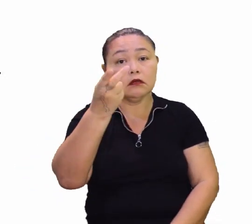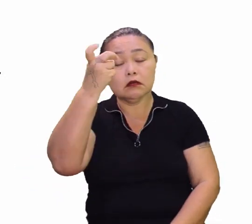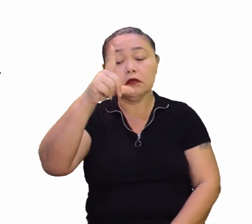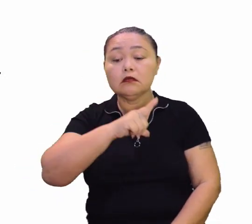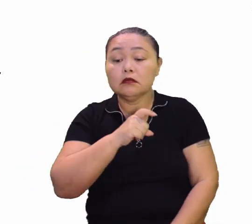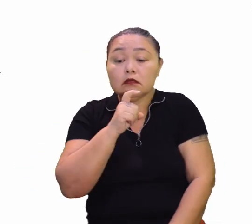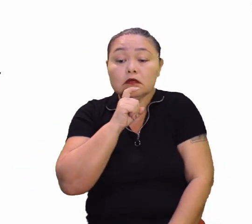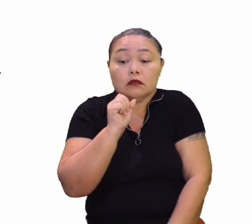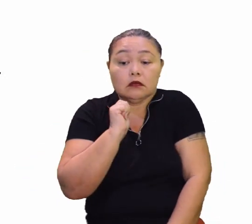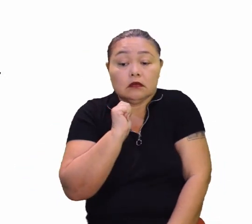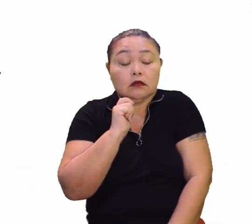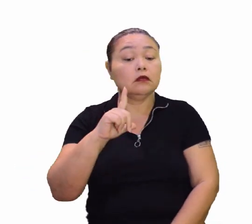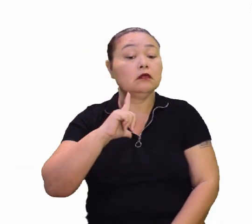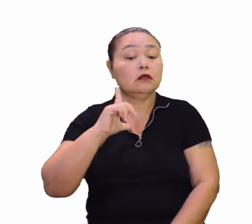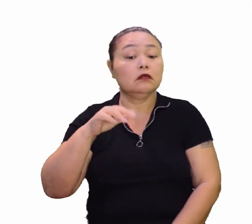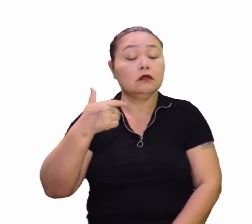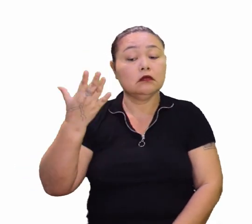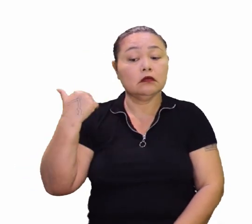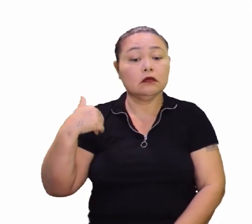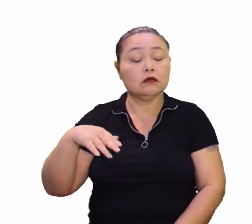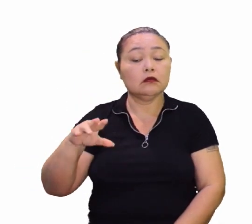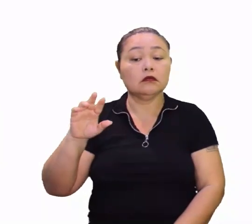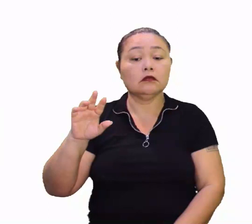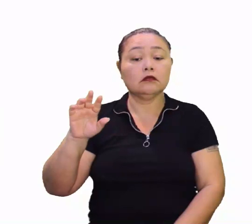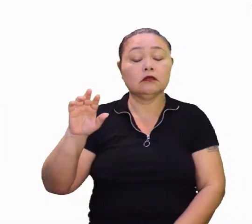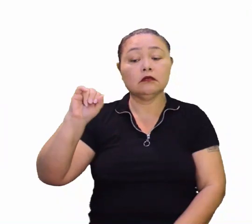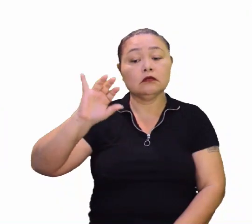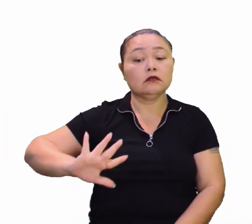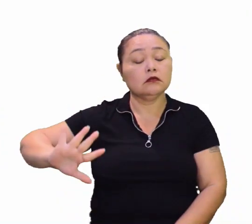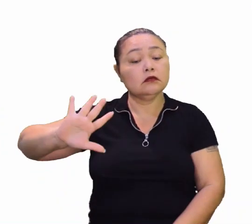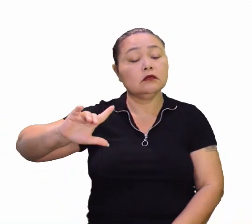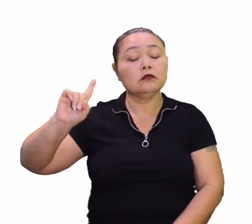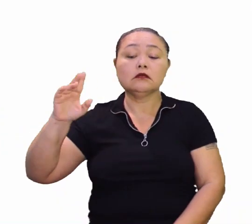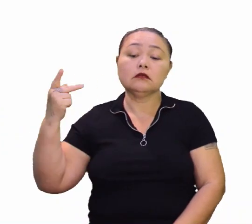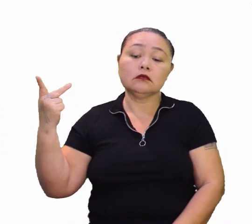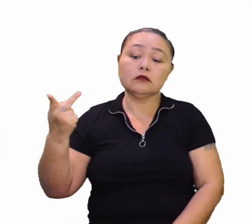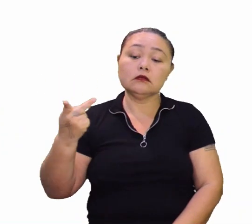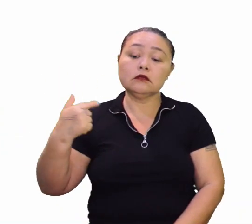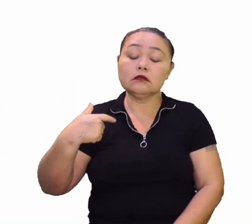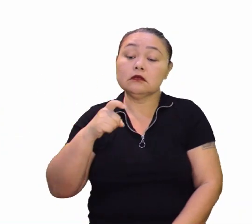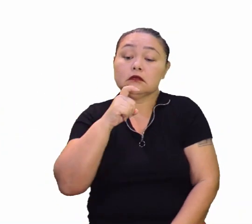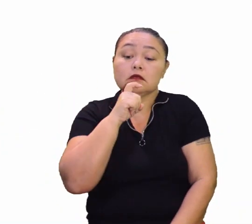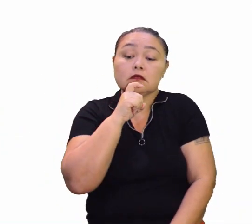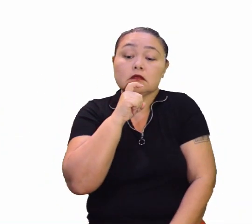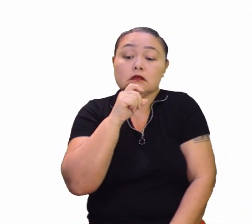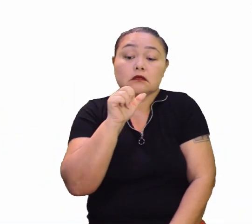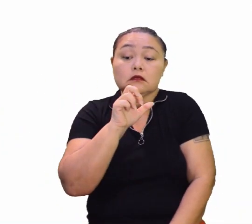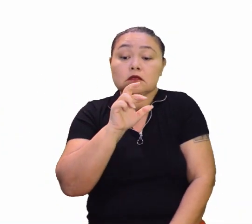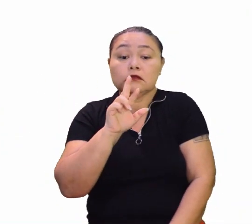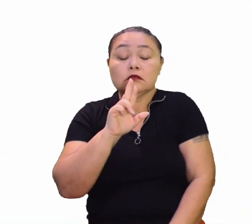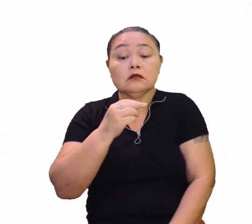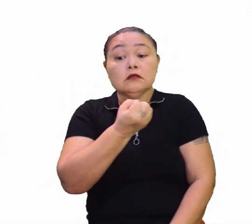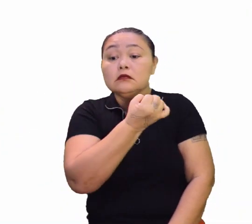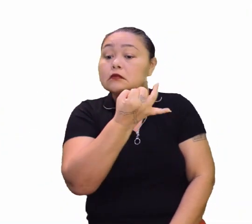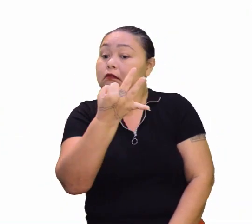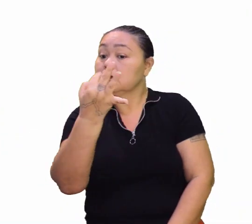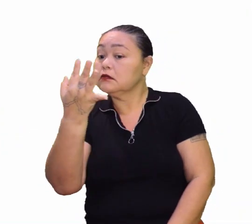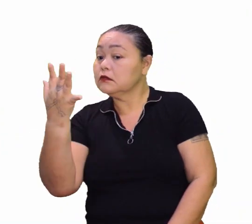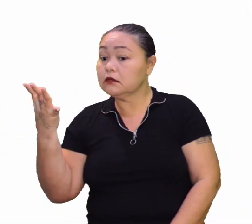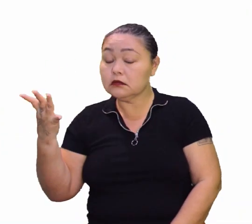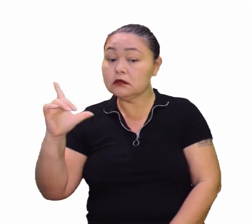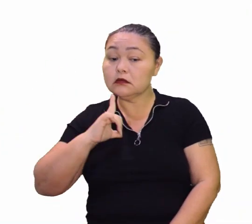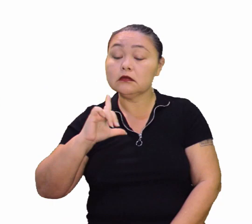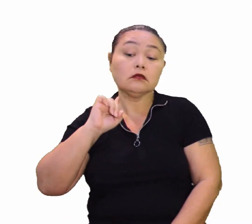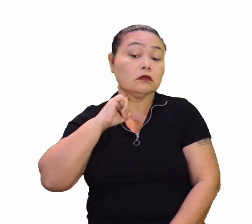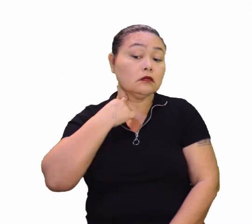gente tem um inverno, vamos voltar aqui na imagem anterior, e aí de repente está frio, essa